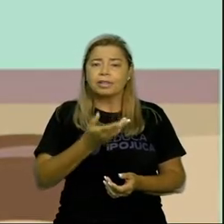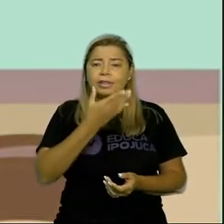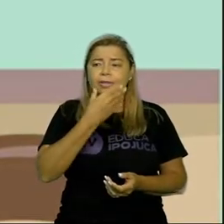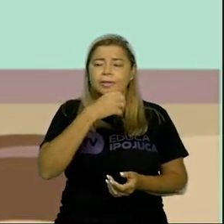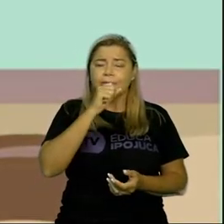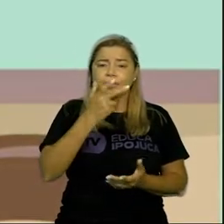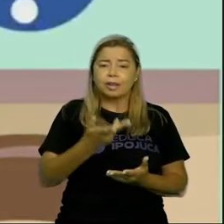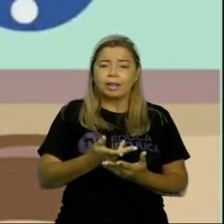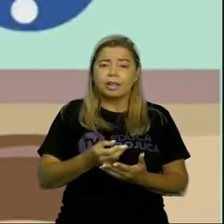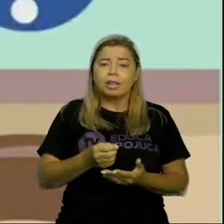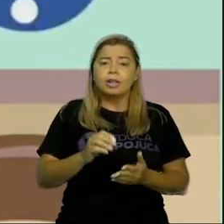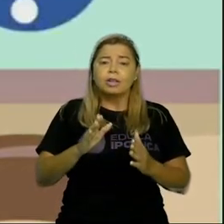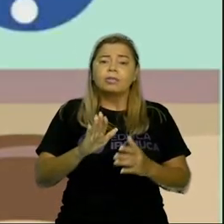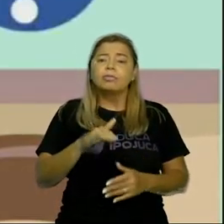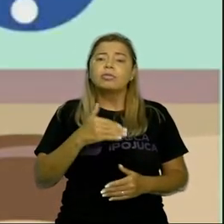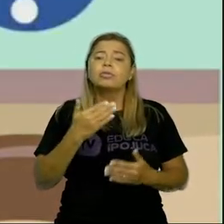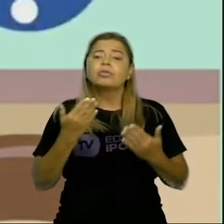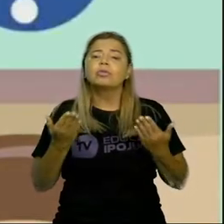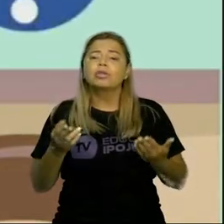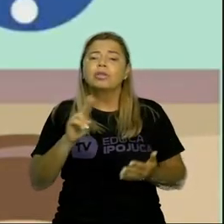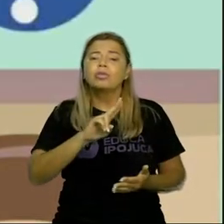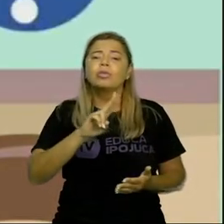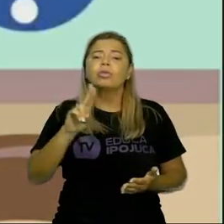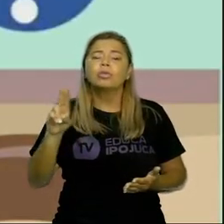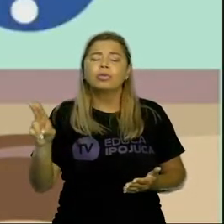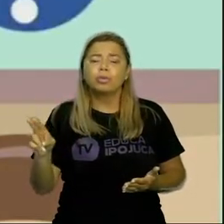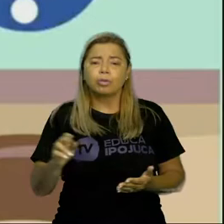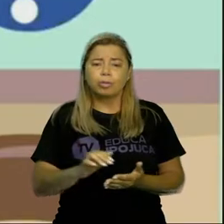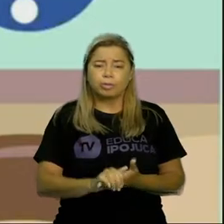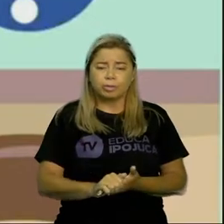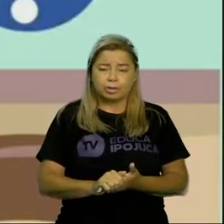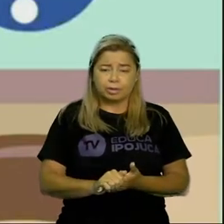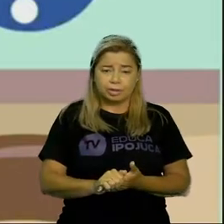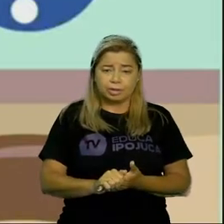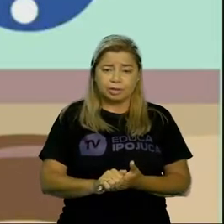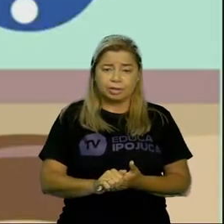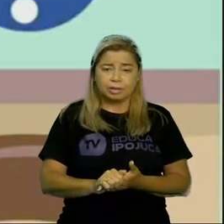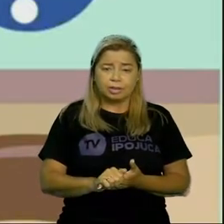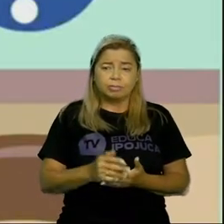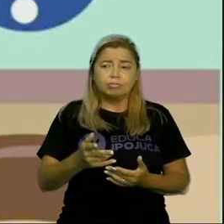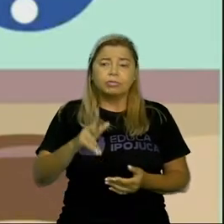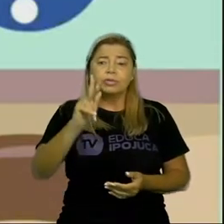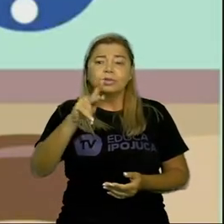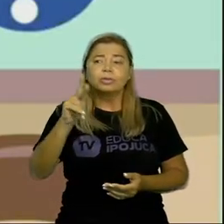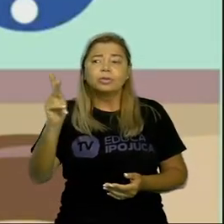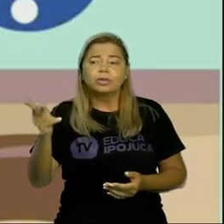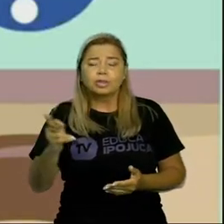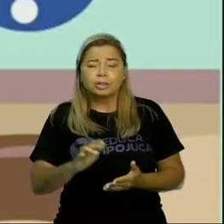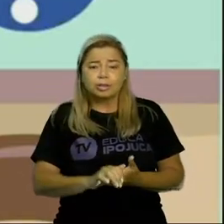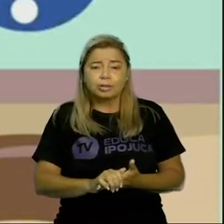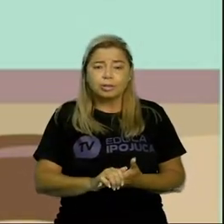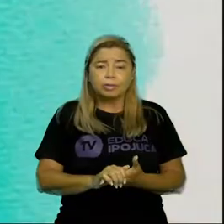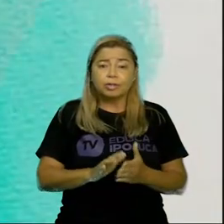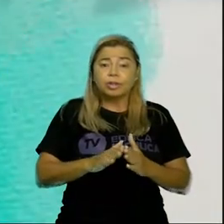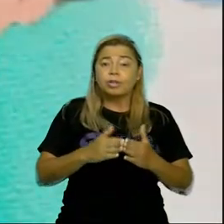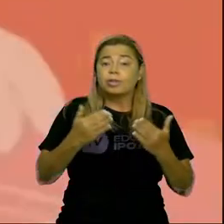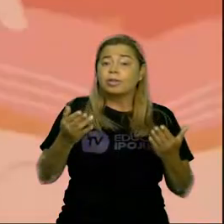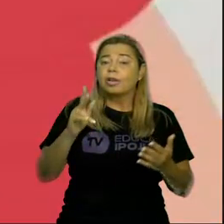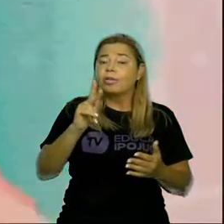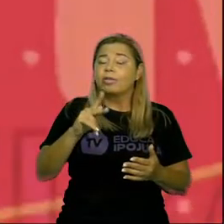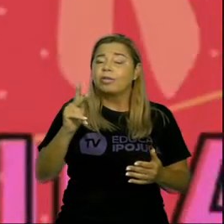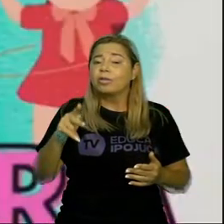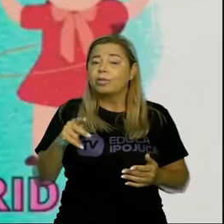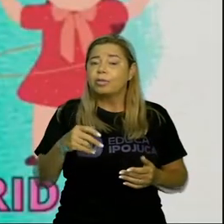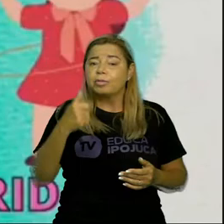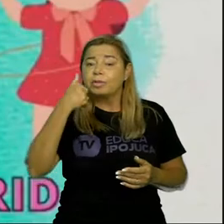Qual o nome dele? Qual será o nome do professor ou da professora de